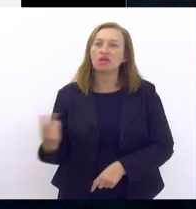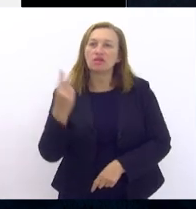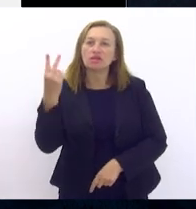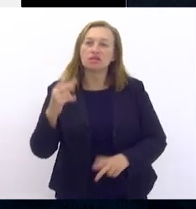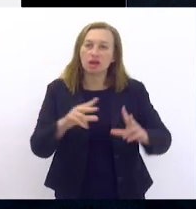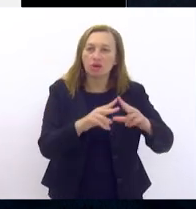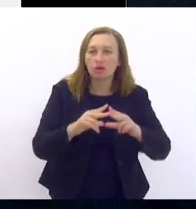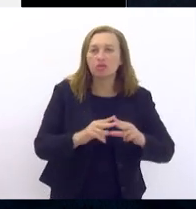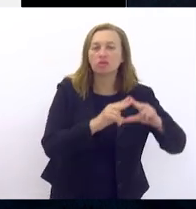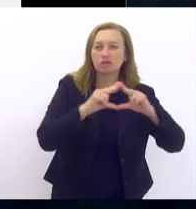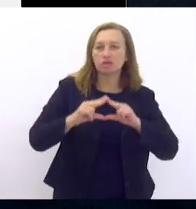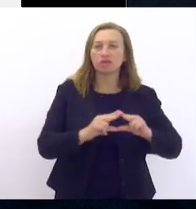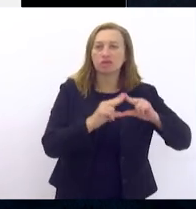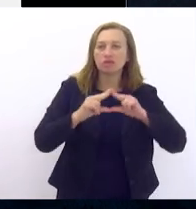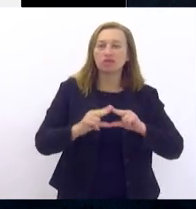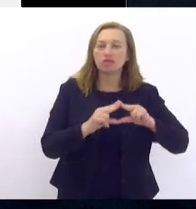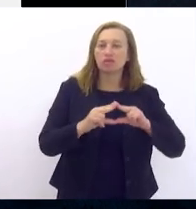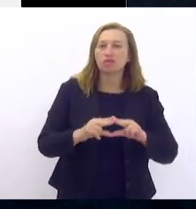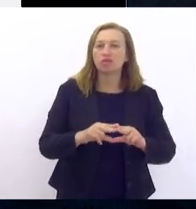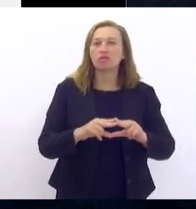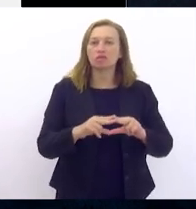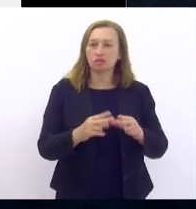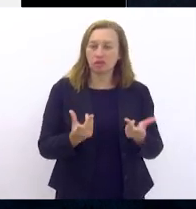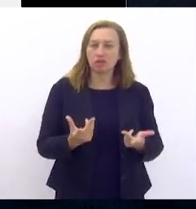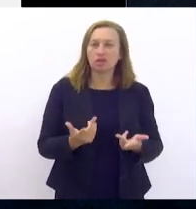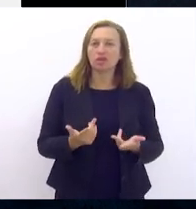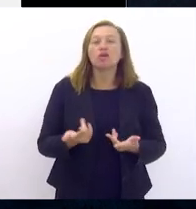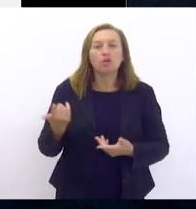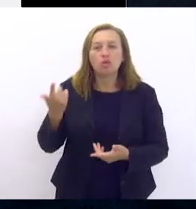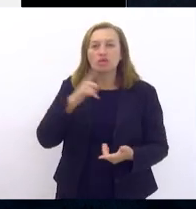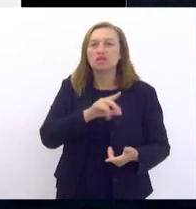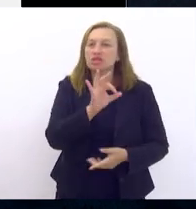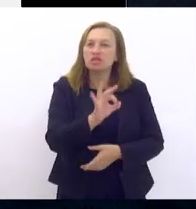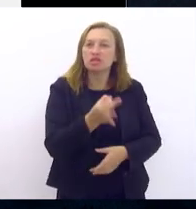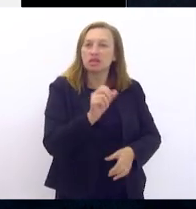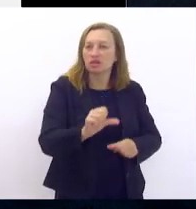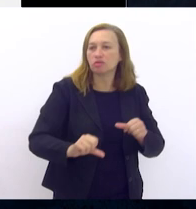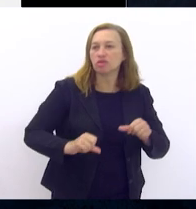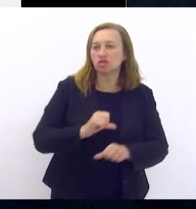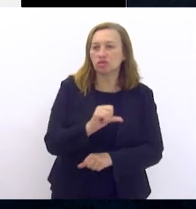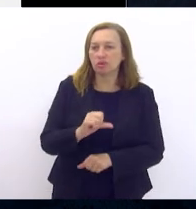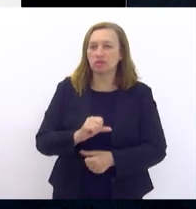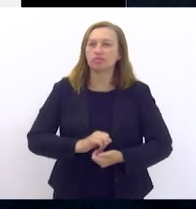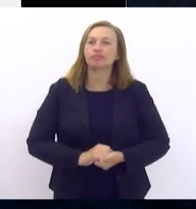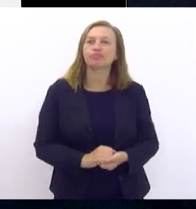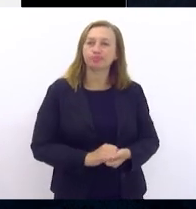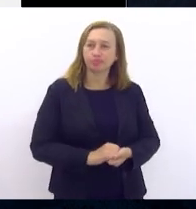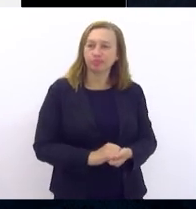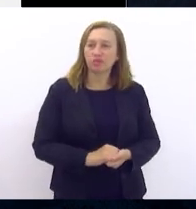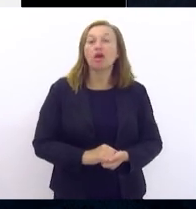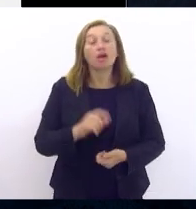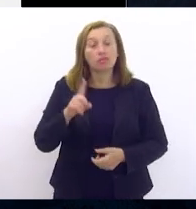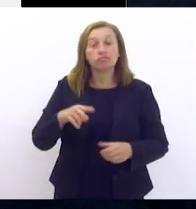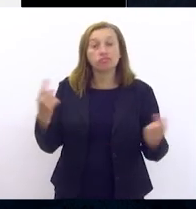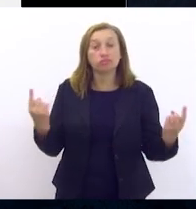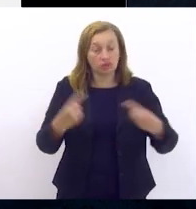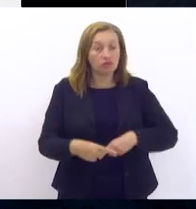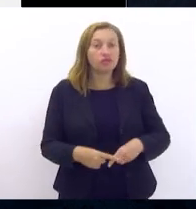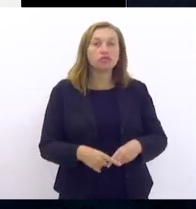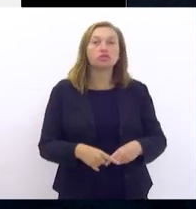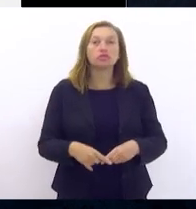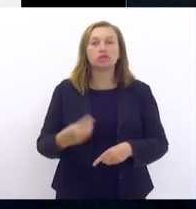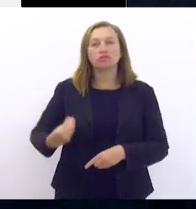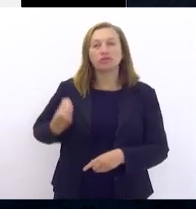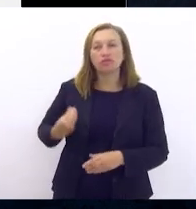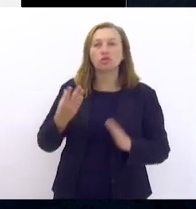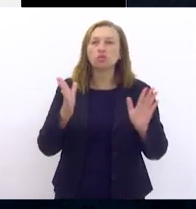com isso trazer valor para cadeia e conseguir de fato uma transformação e que é um grande desafio que a gente está